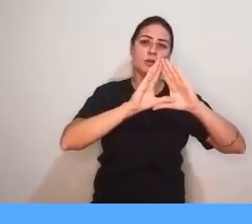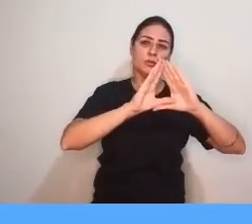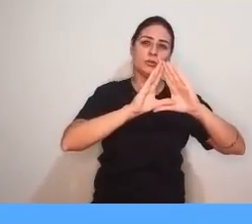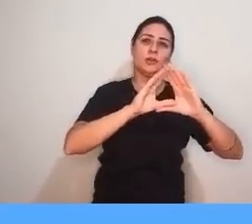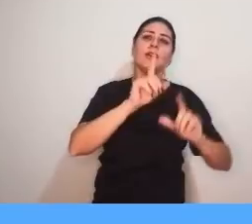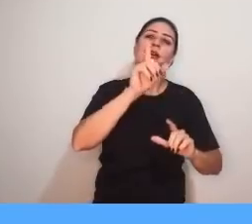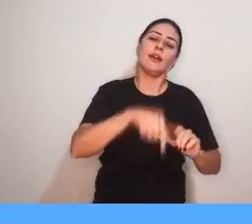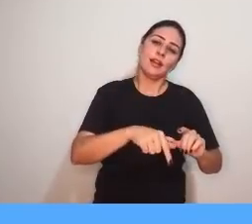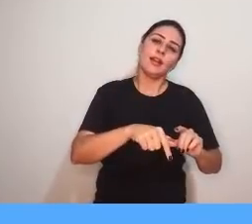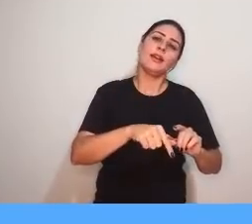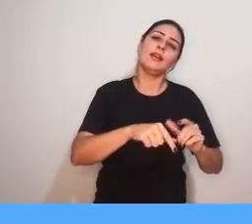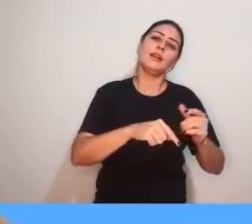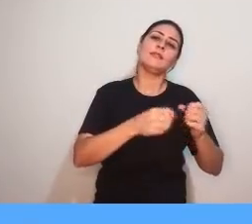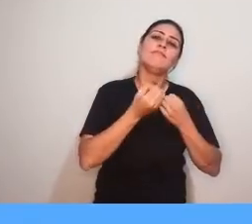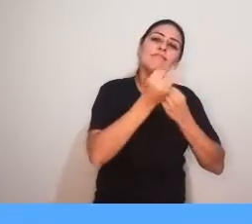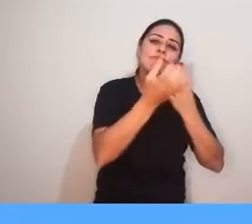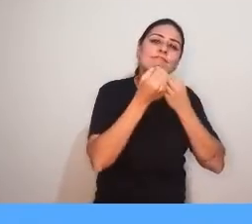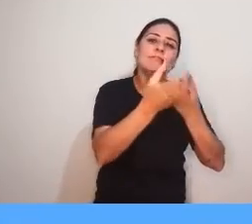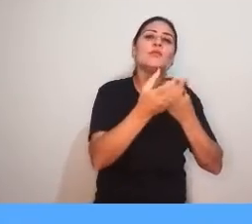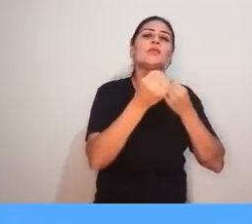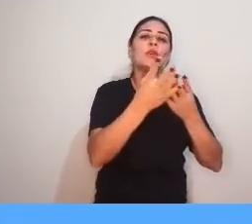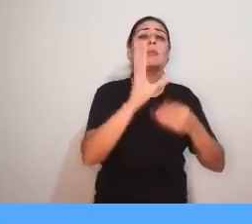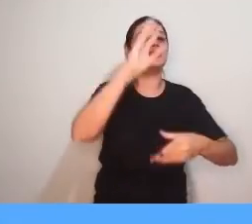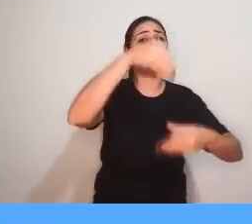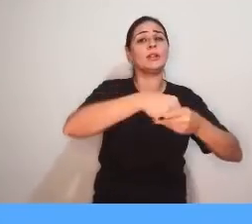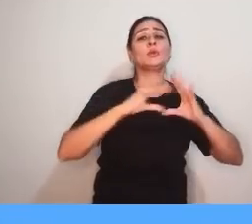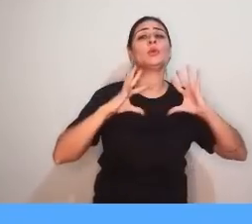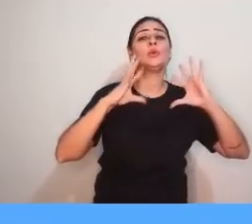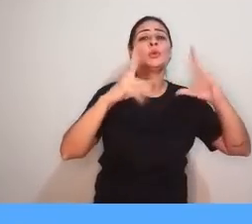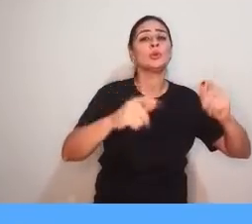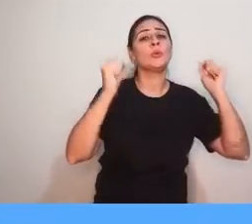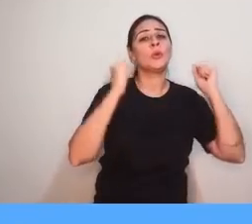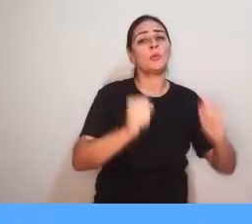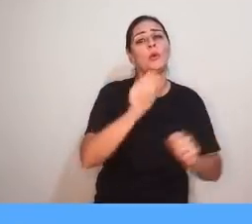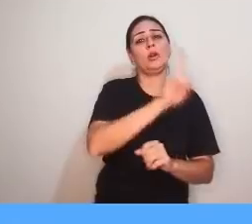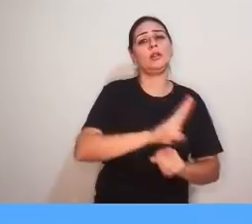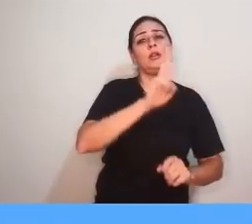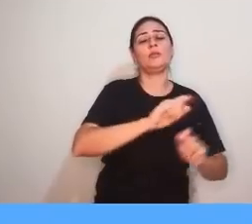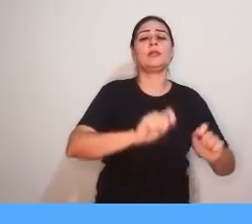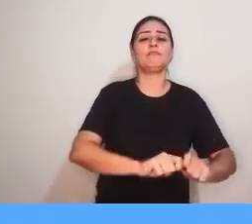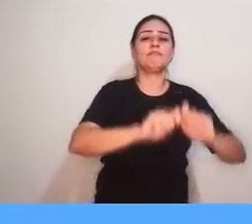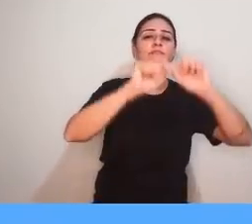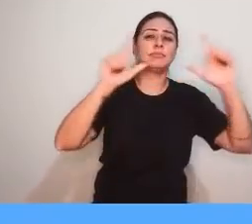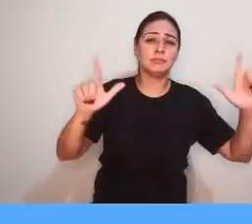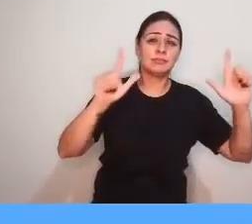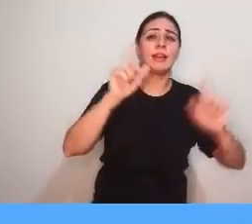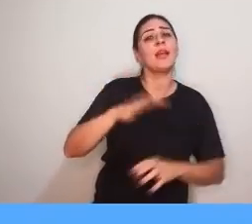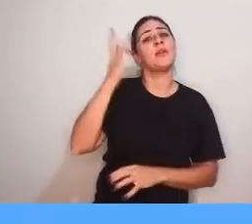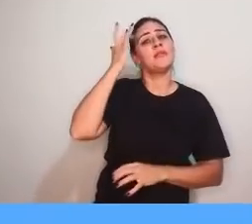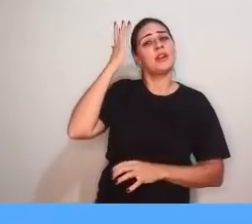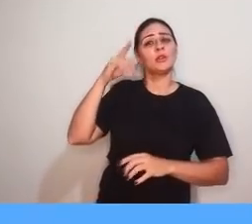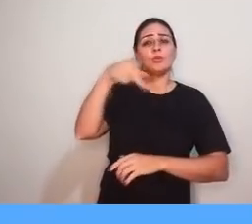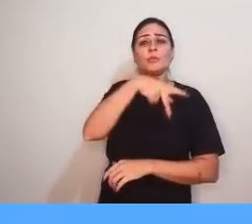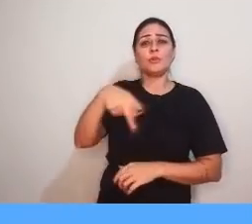informações nesse espaço compartilhado virtual. Então, isso facilita muito o trabalho do professor, indo em direção àquele ponto que eu disse, para